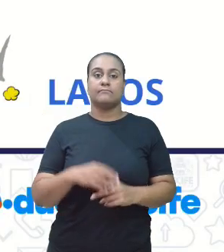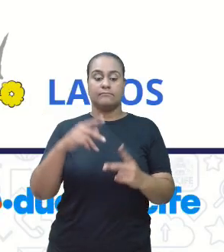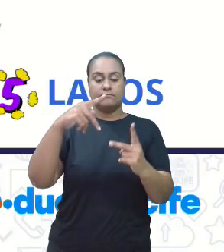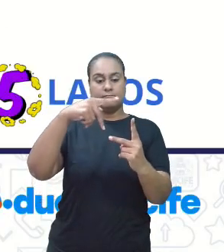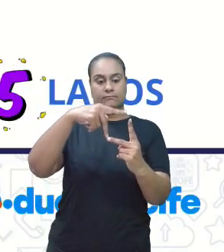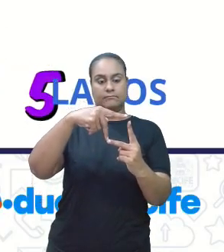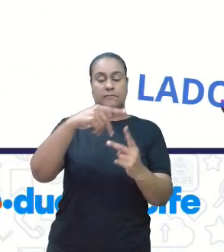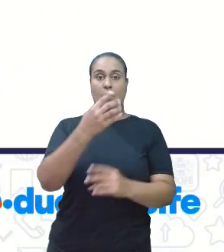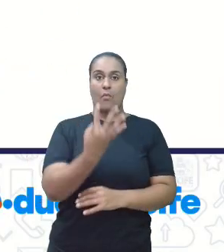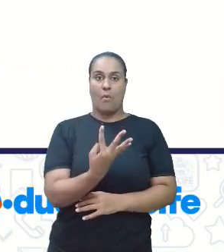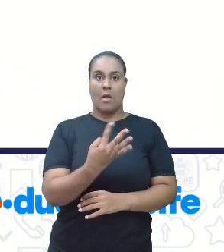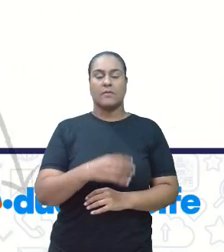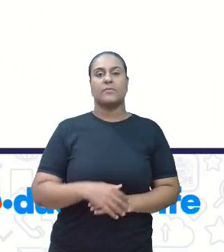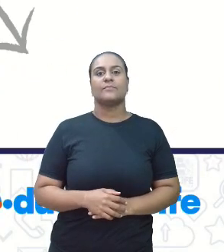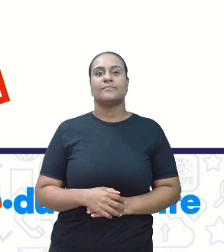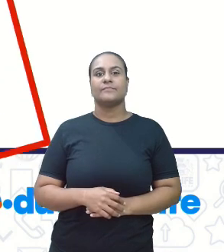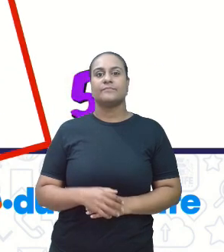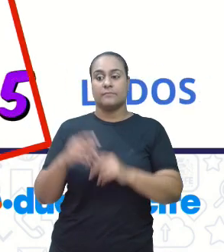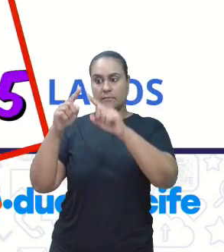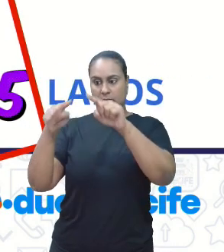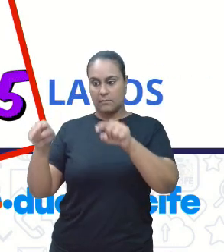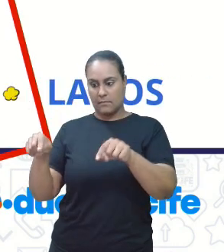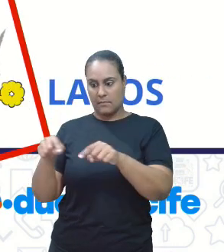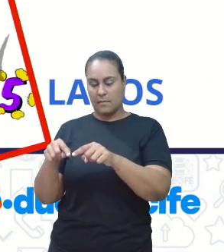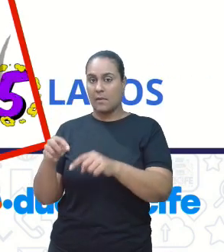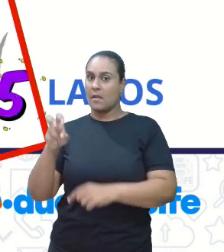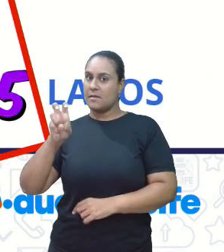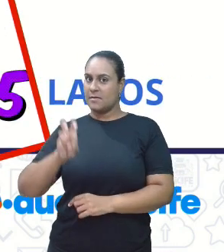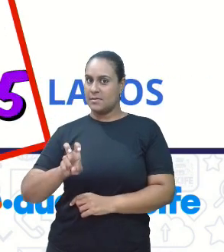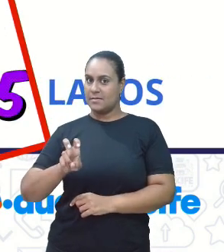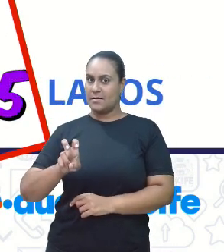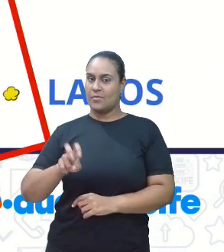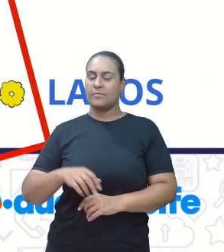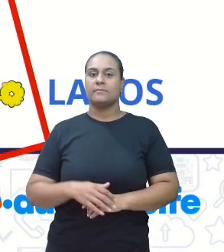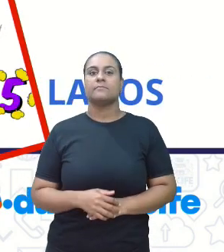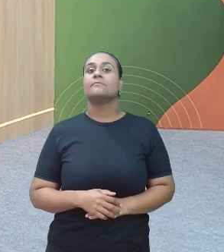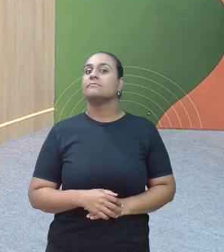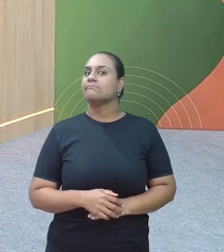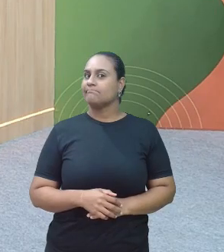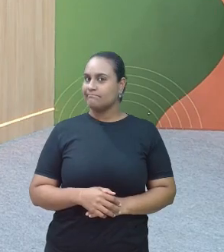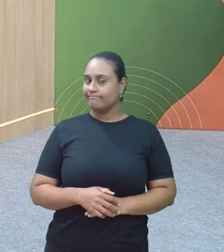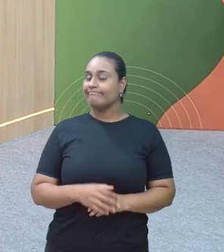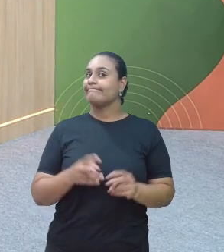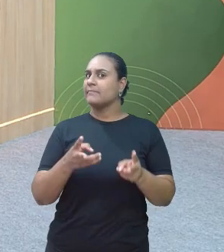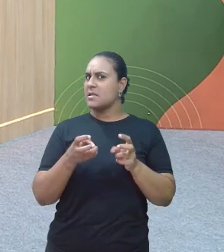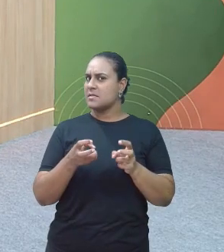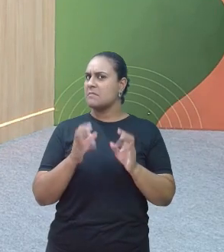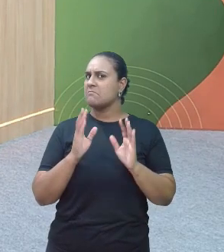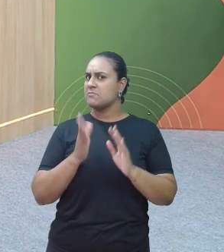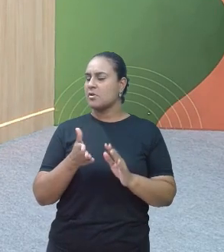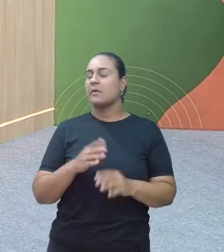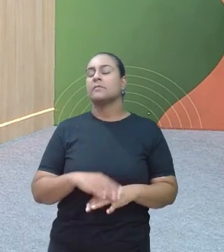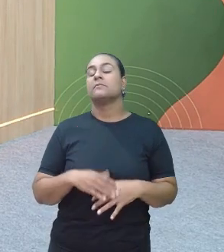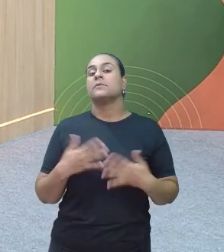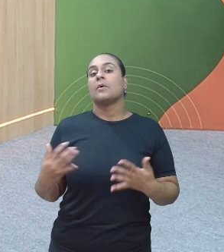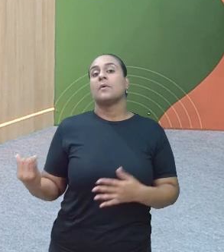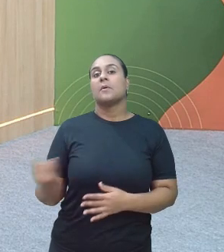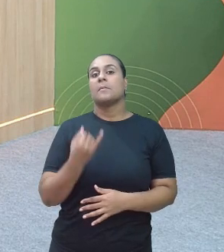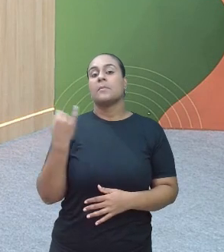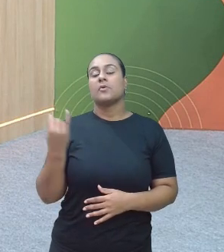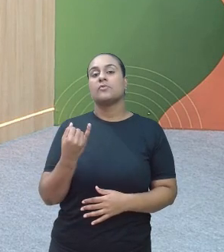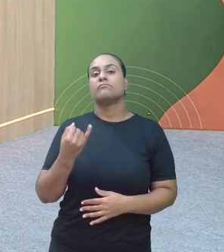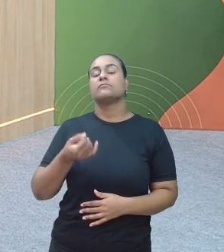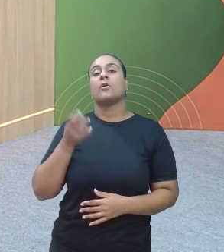4 lados, e a terceira figura, que é composta de 5 lados. Já percebi isso daí. Então é importante, toda vez que